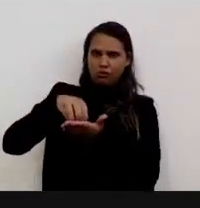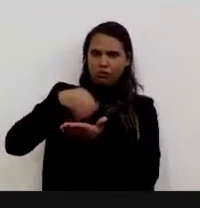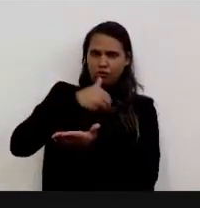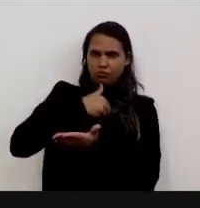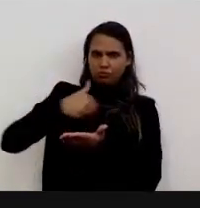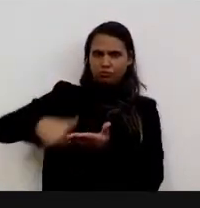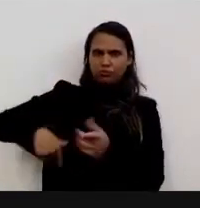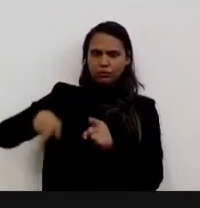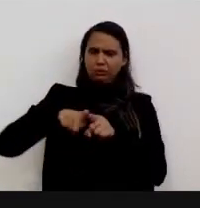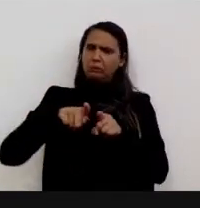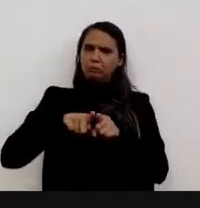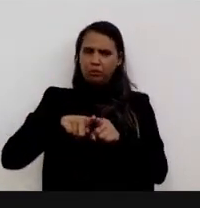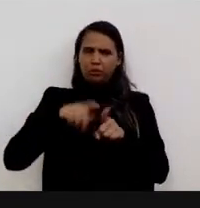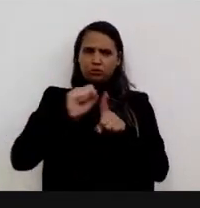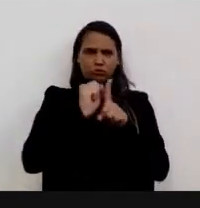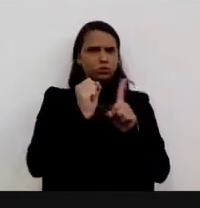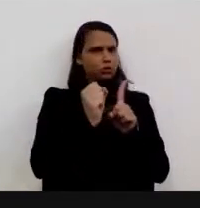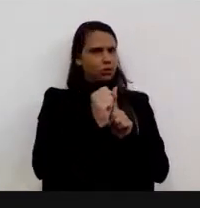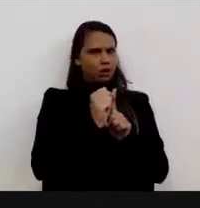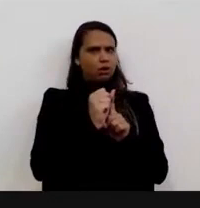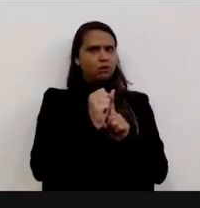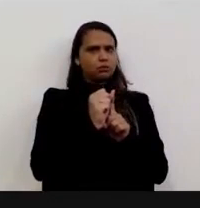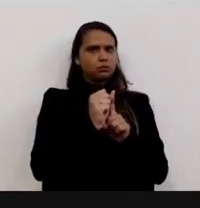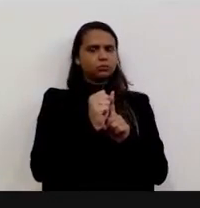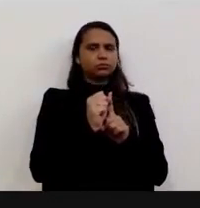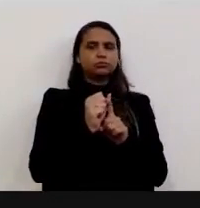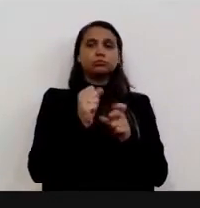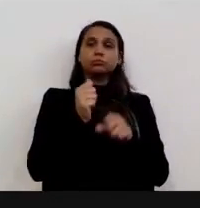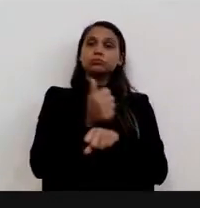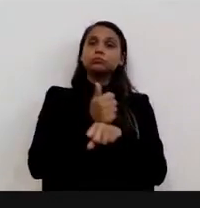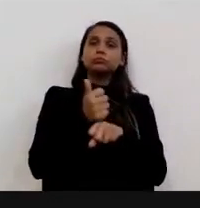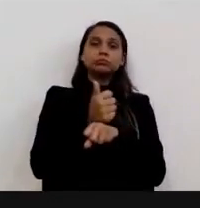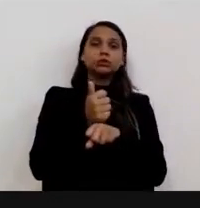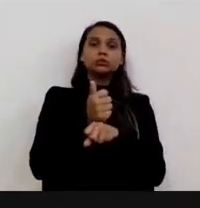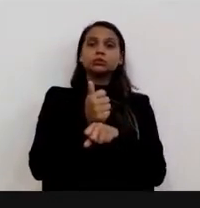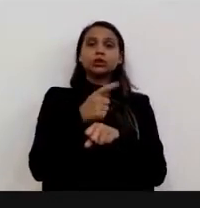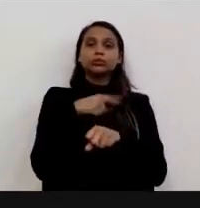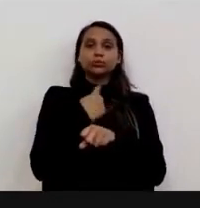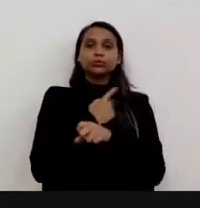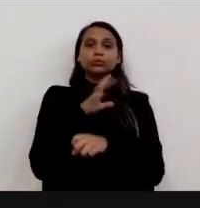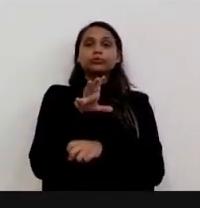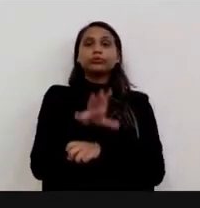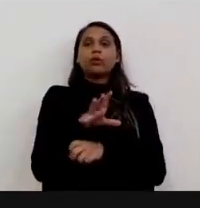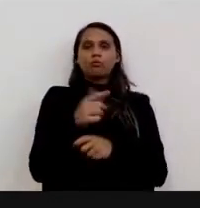como um todo, para a sociedade como um todo, melhorando ali, né, a nossa forma de trabalhar,